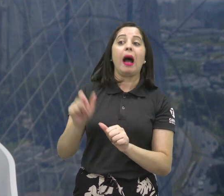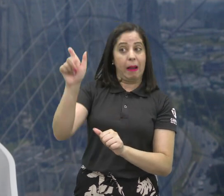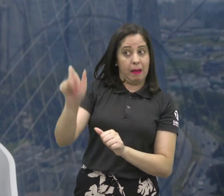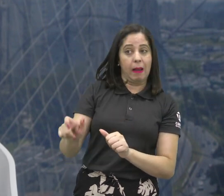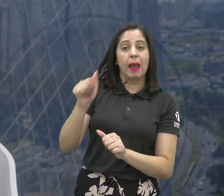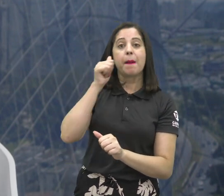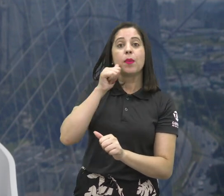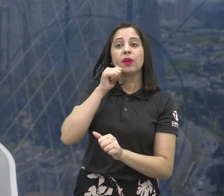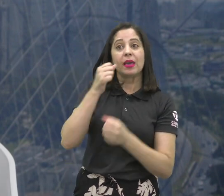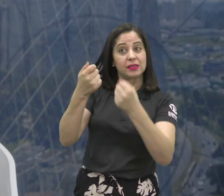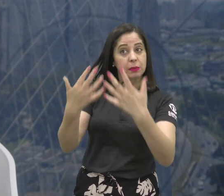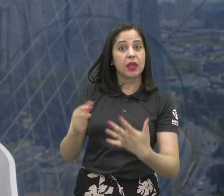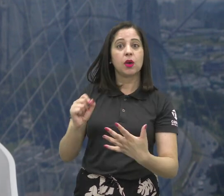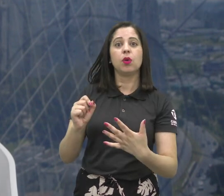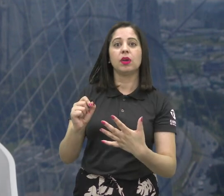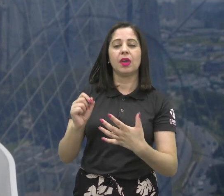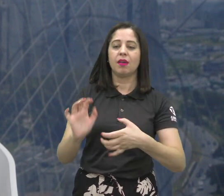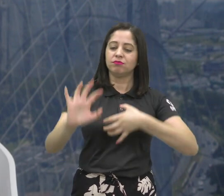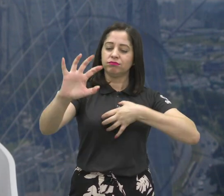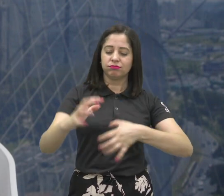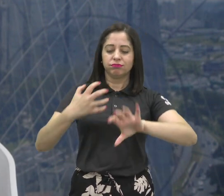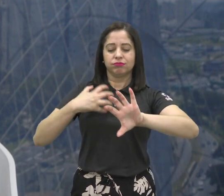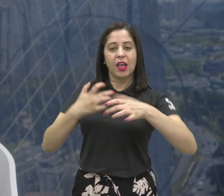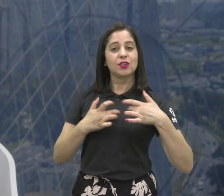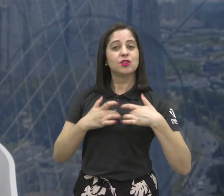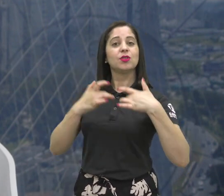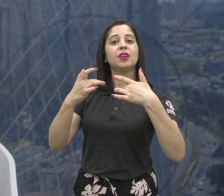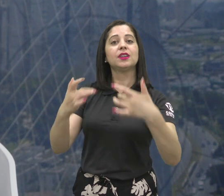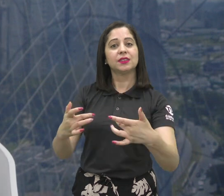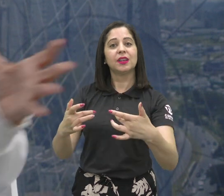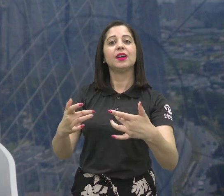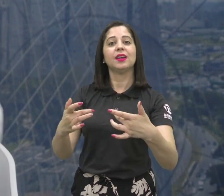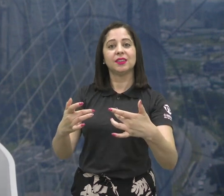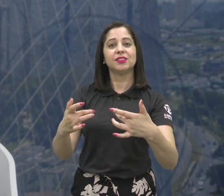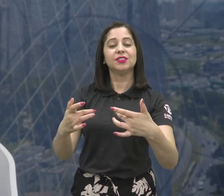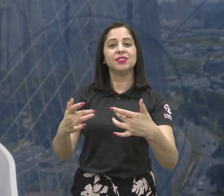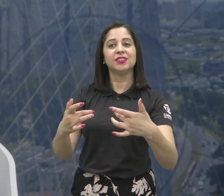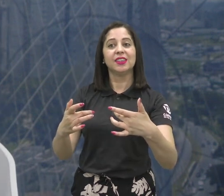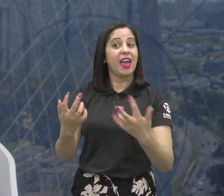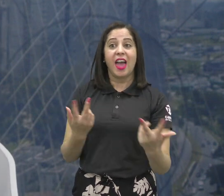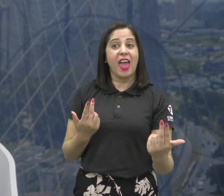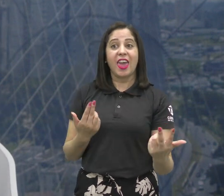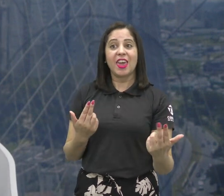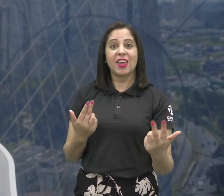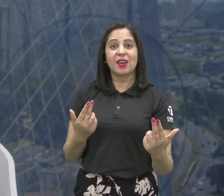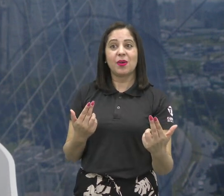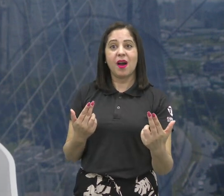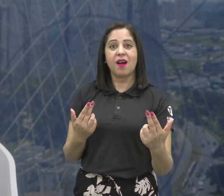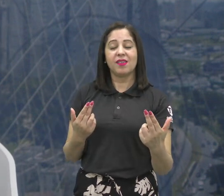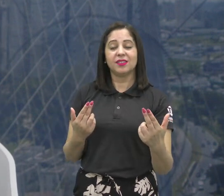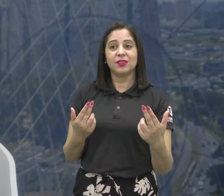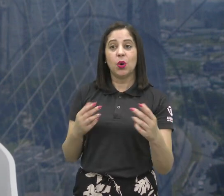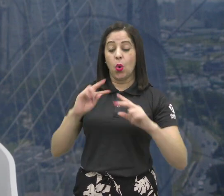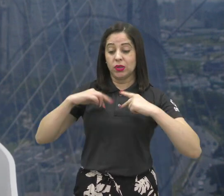a solidariedade, a empatia e o olhar para o outro é exatamente essa forma também da gente se manter,